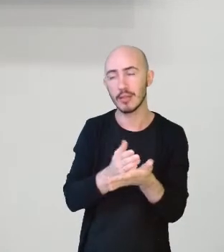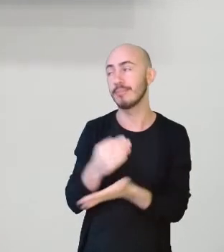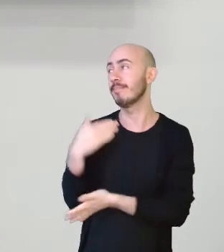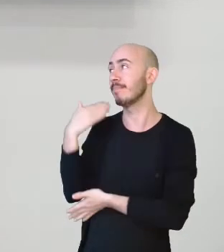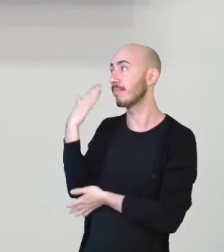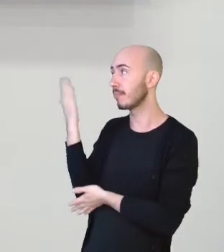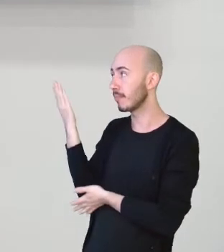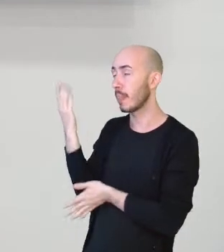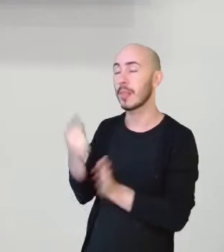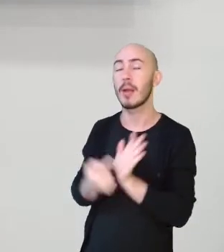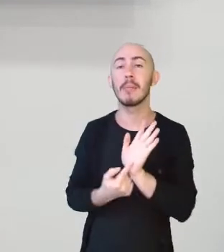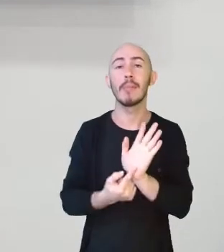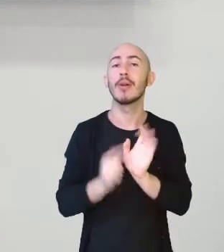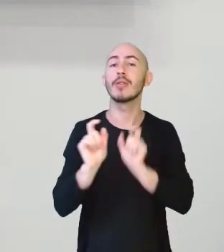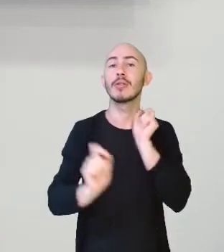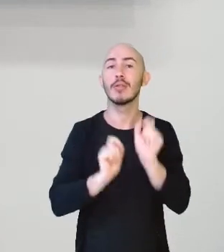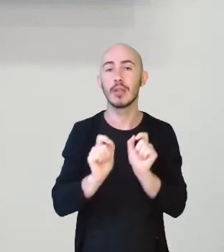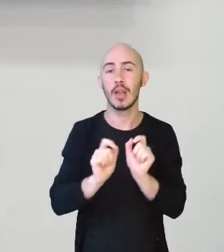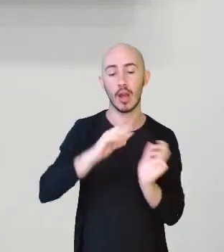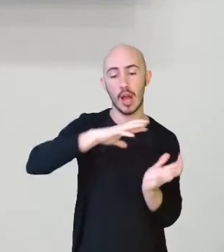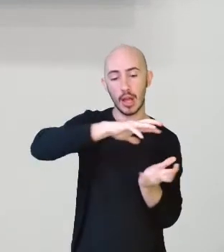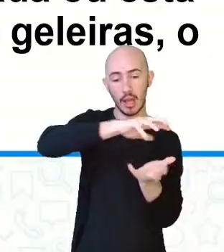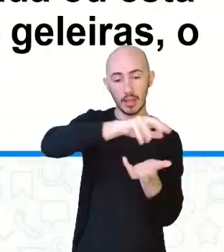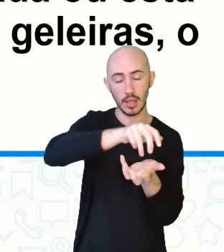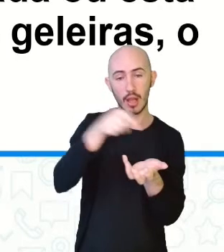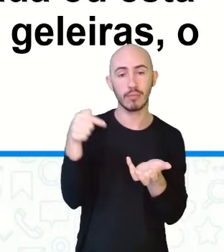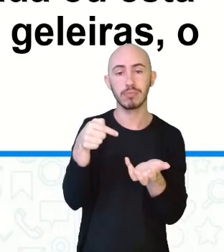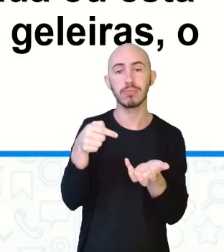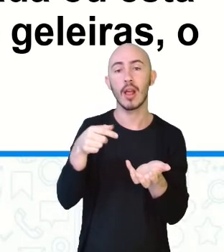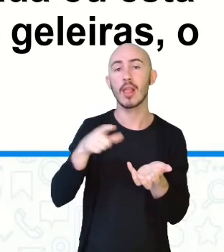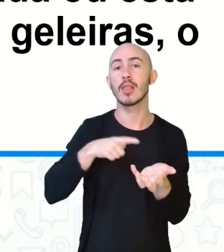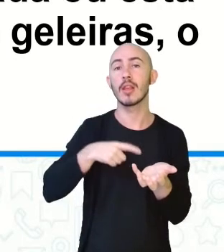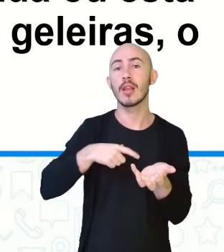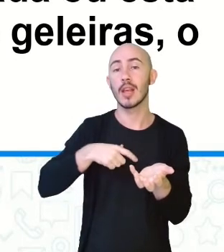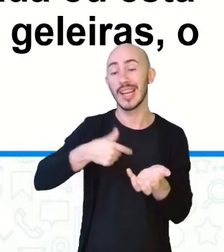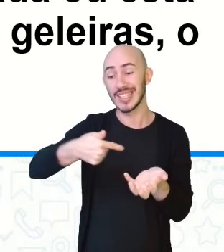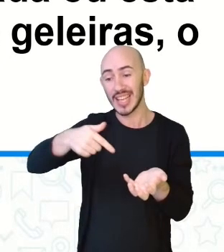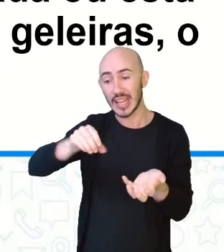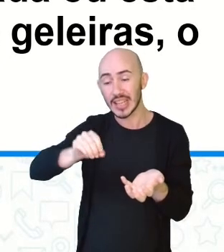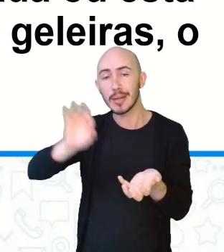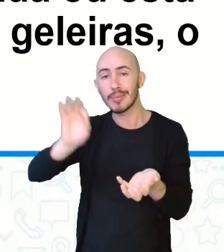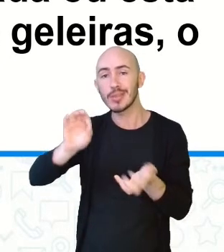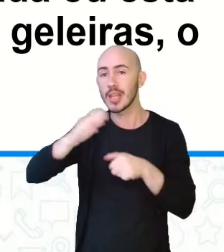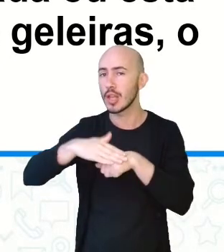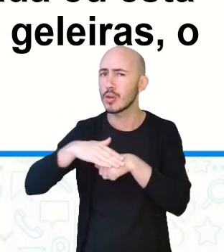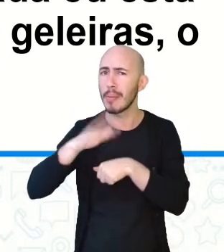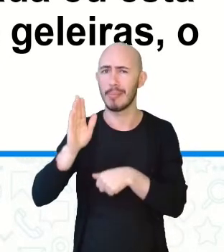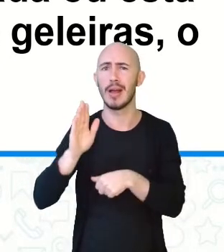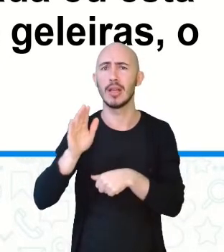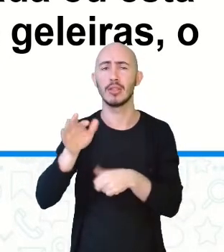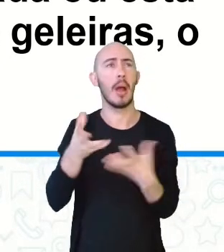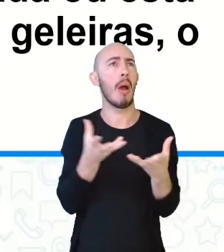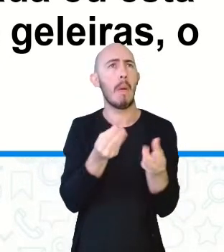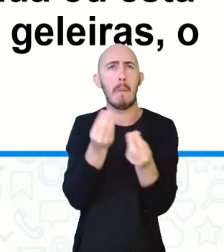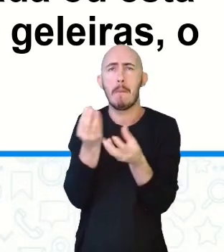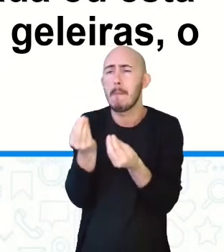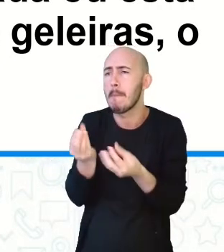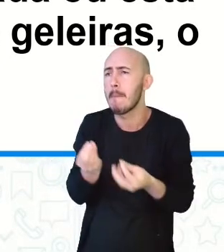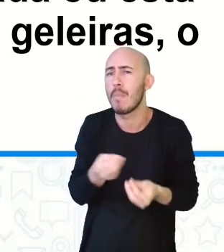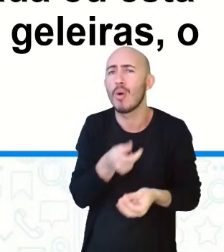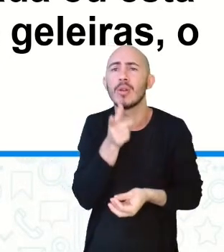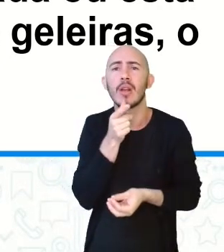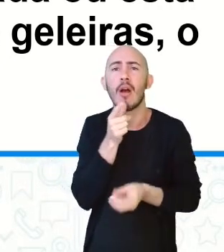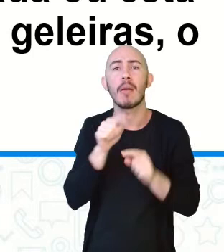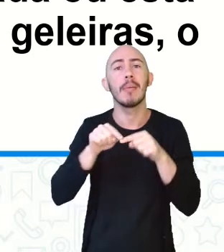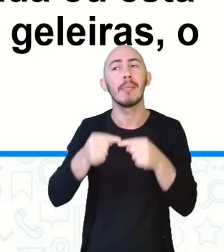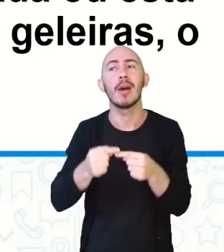que a superfície da Terra ela tem mais de 70% de água, então você vai dizer, nossa, tem muita água.